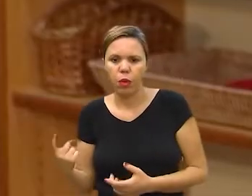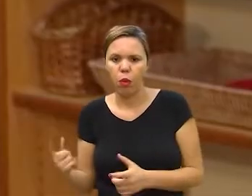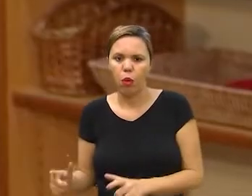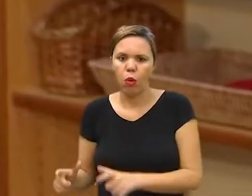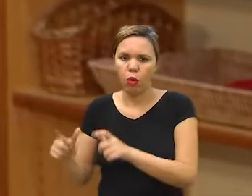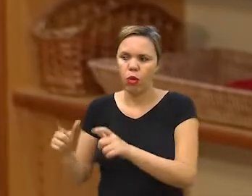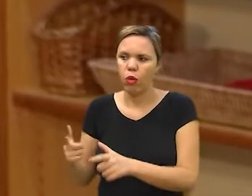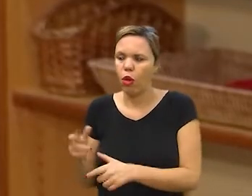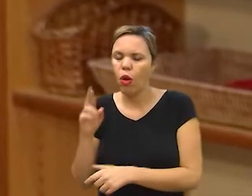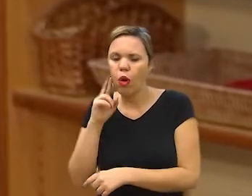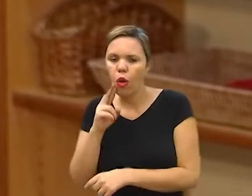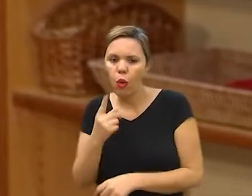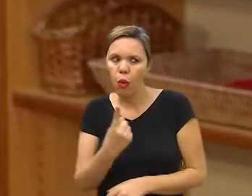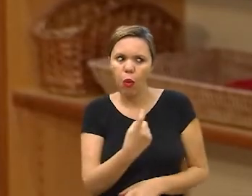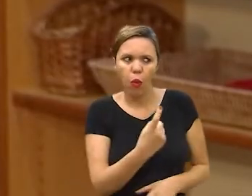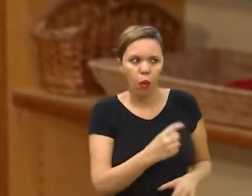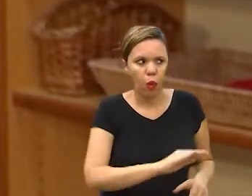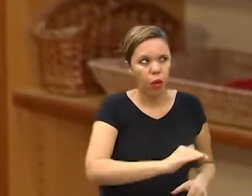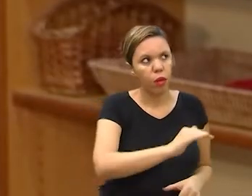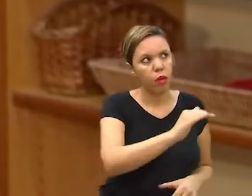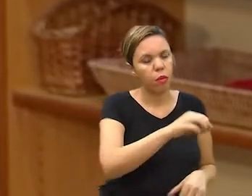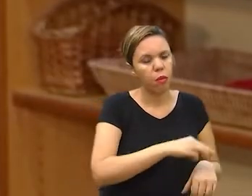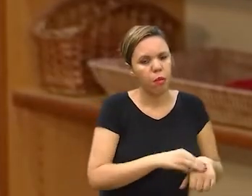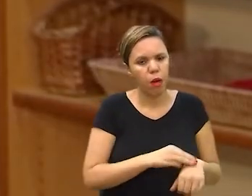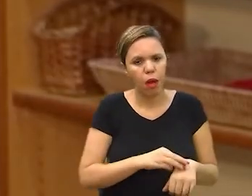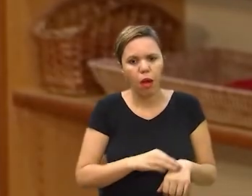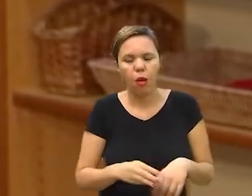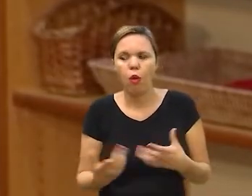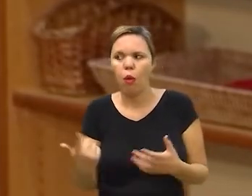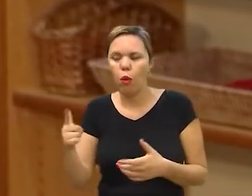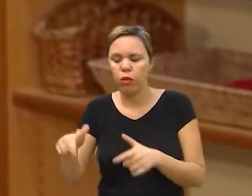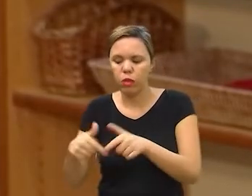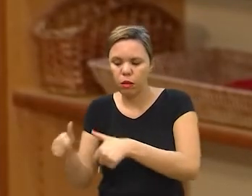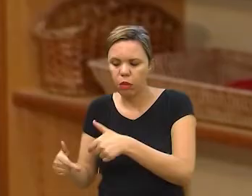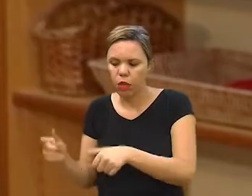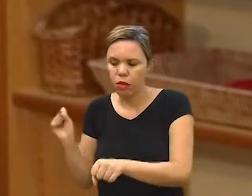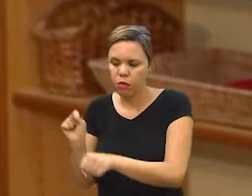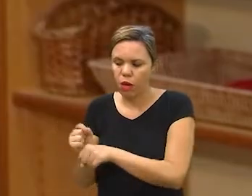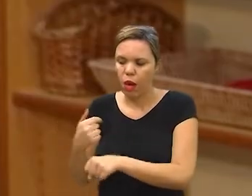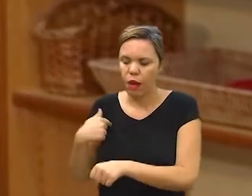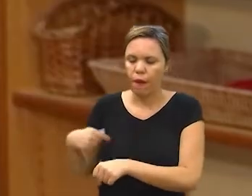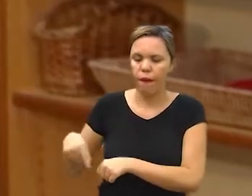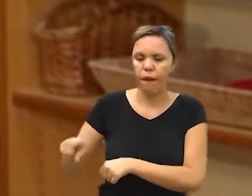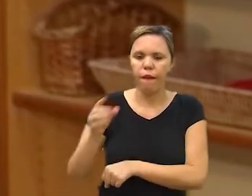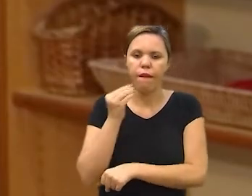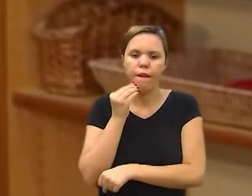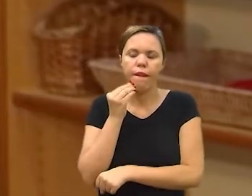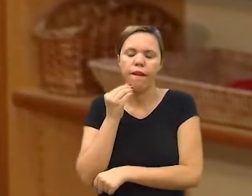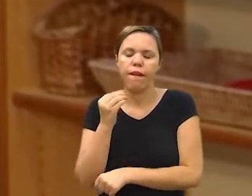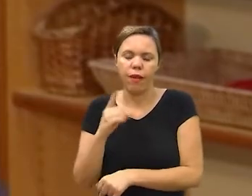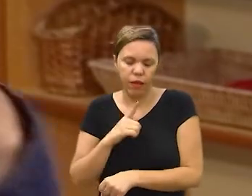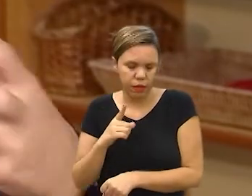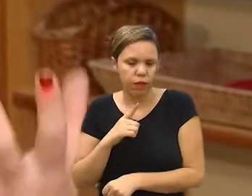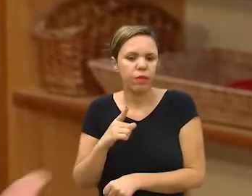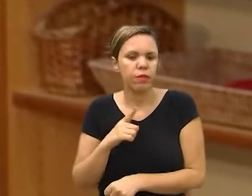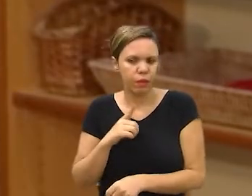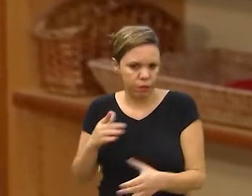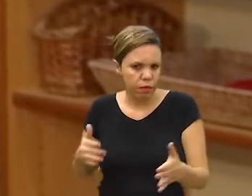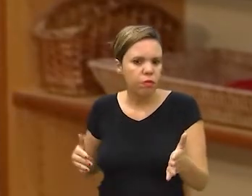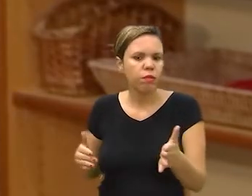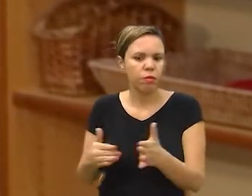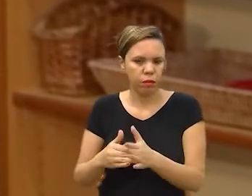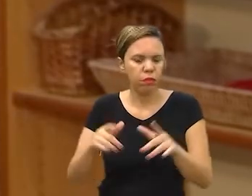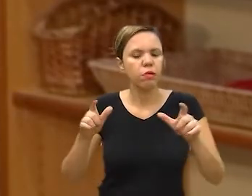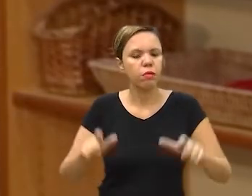você tem uma única escada marrom. Então, enquanto um está fazendo aquele trabalho, eu tenho que esperar a minha vez. Então, assim, existe uma certa limitação